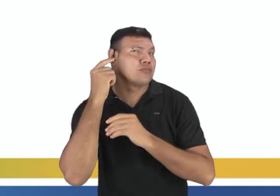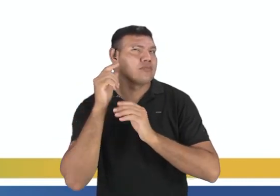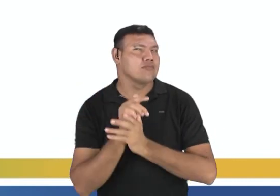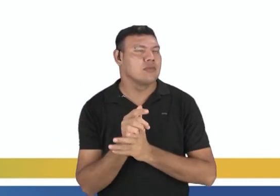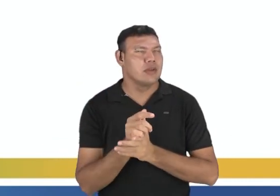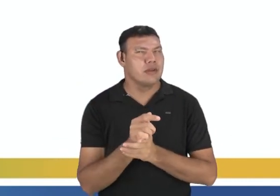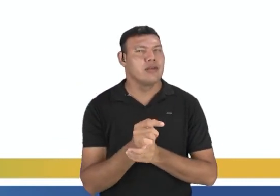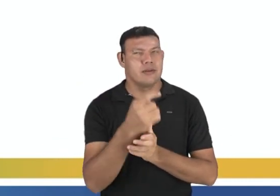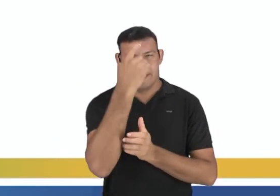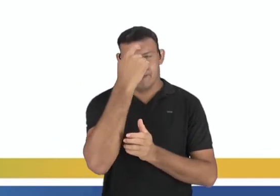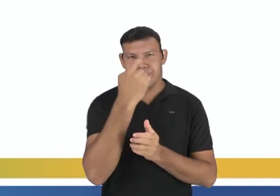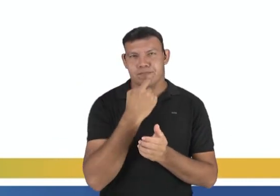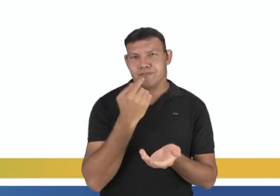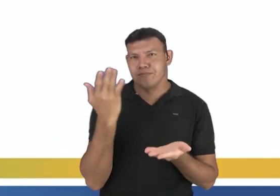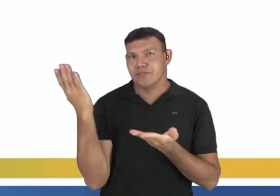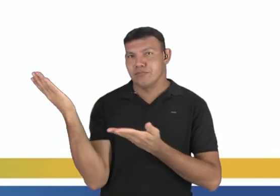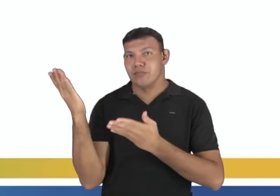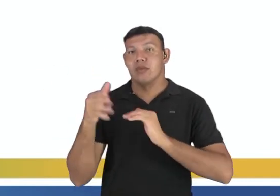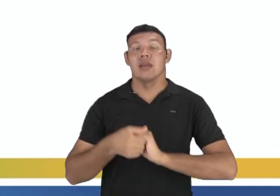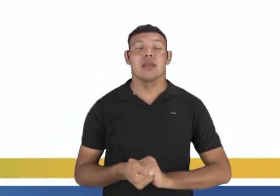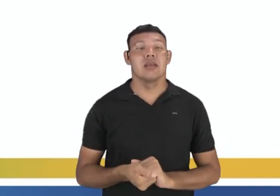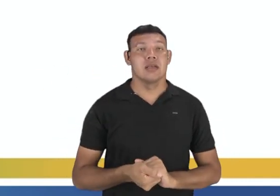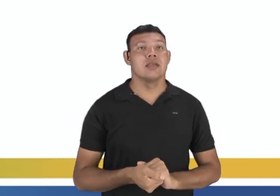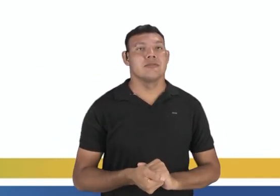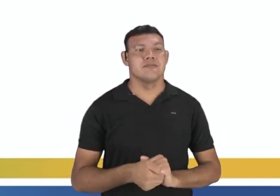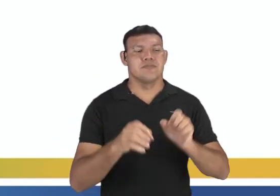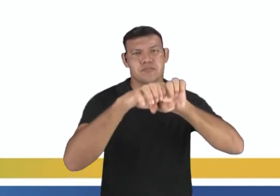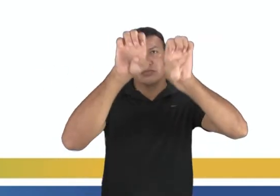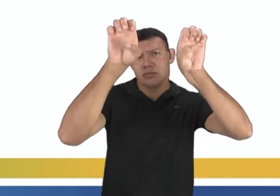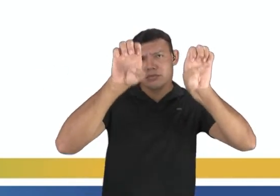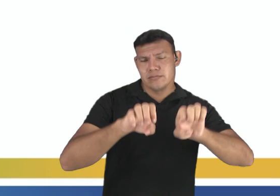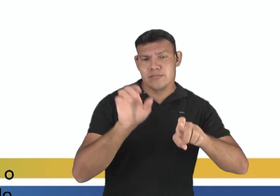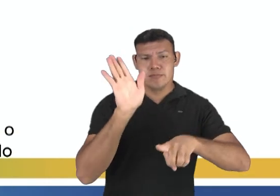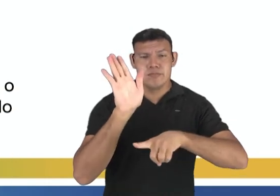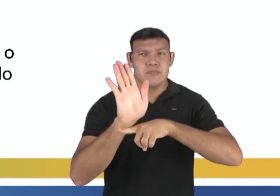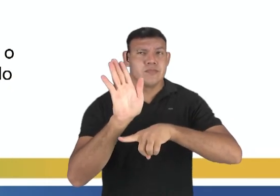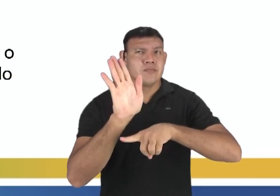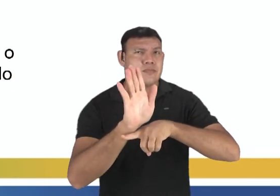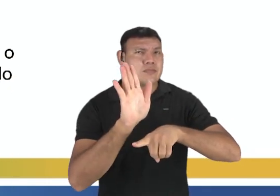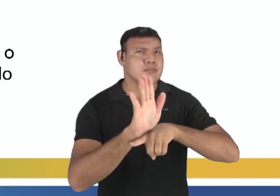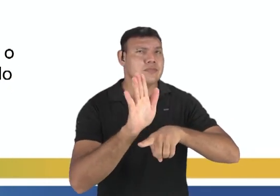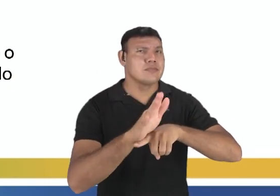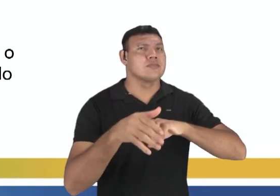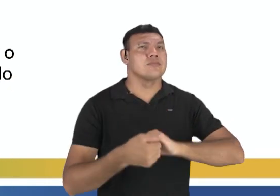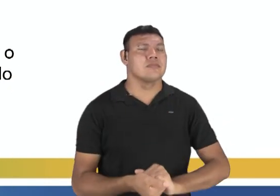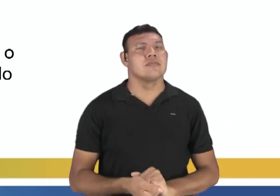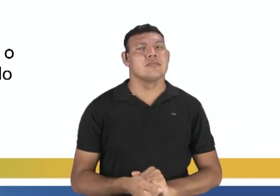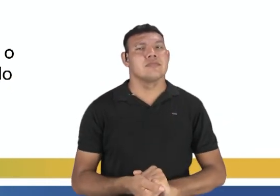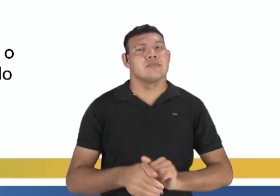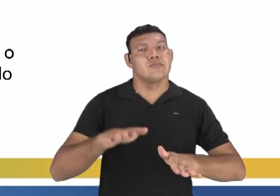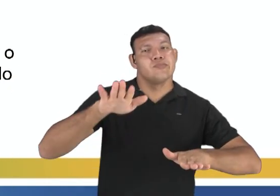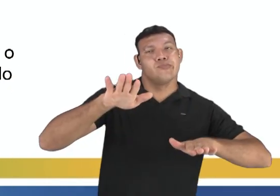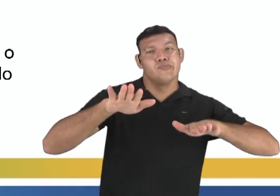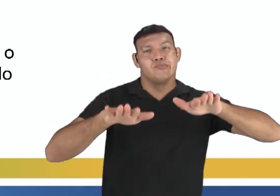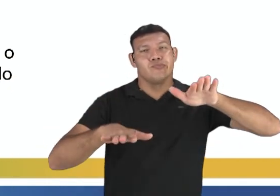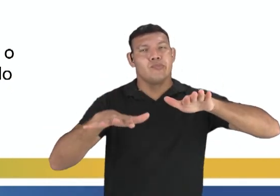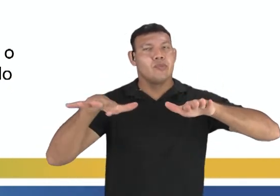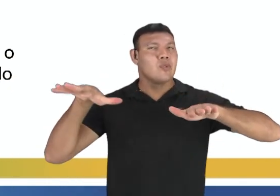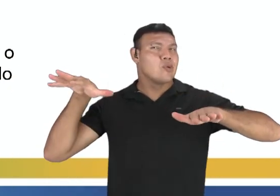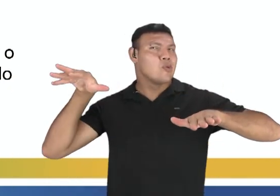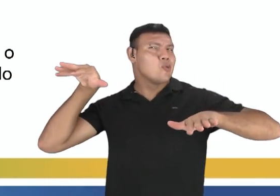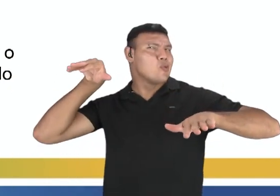naquela imagem que eu coloquei para vocês, essas estruturas, elas auxiliam na captação